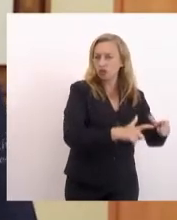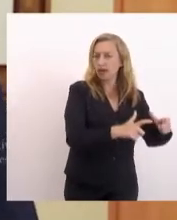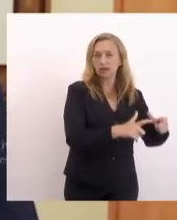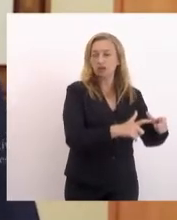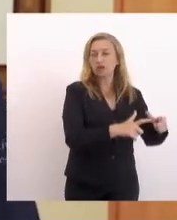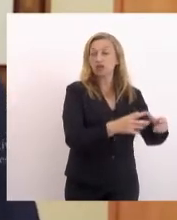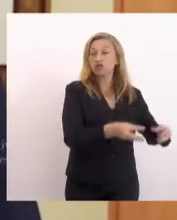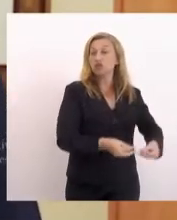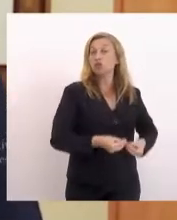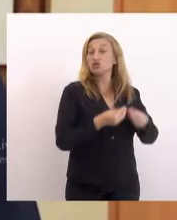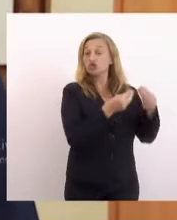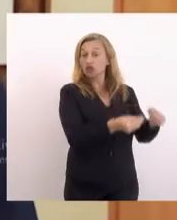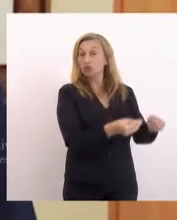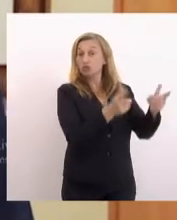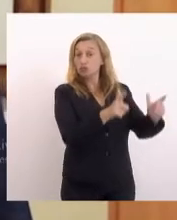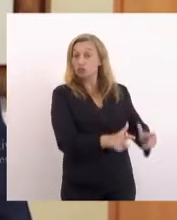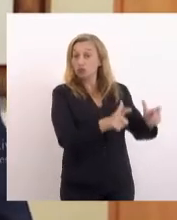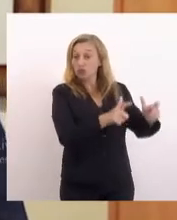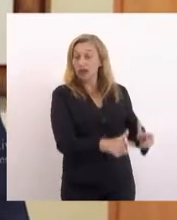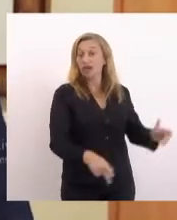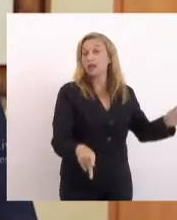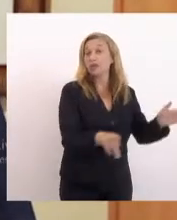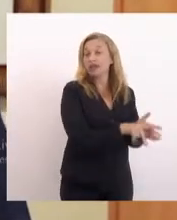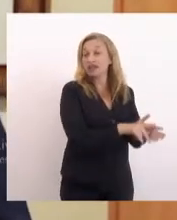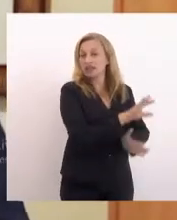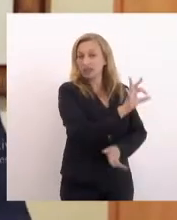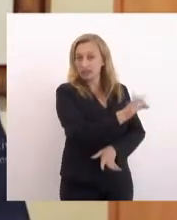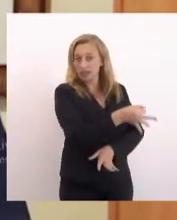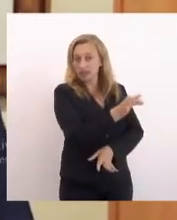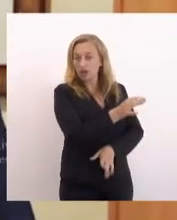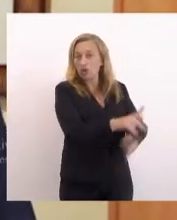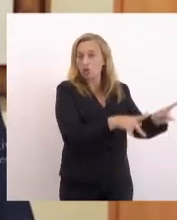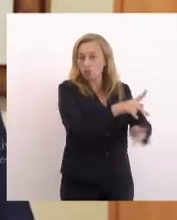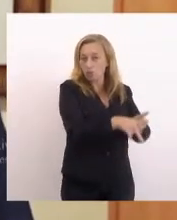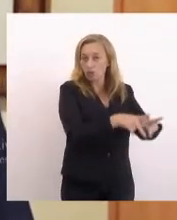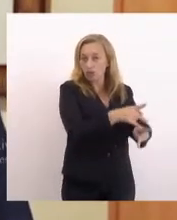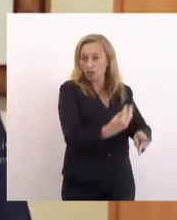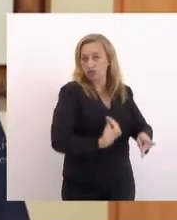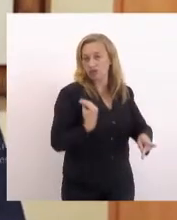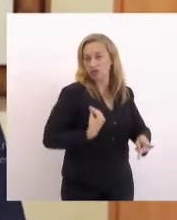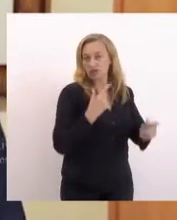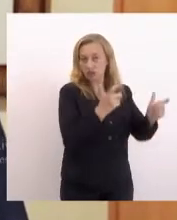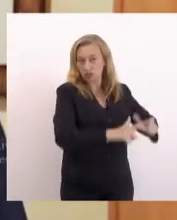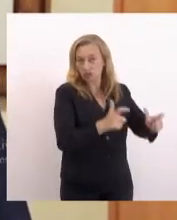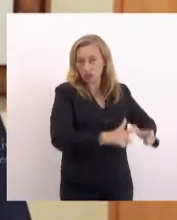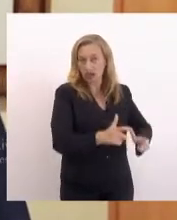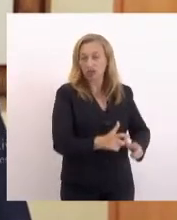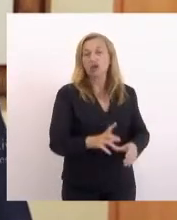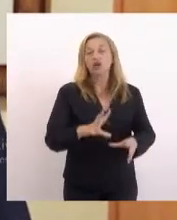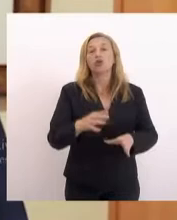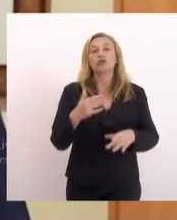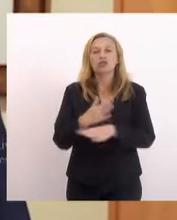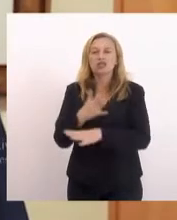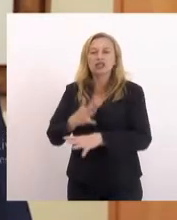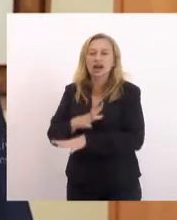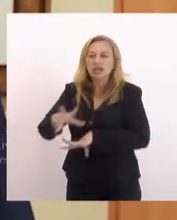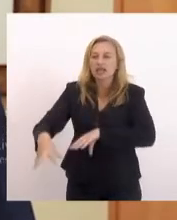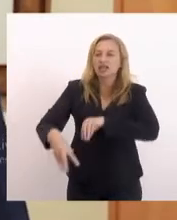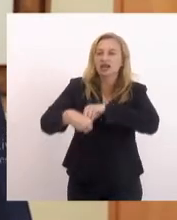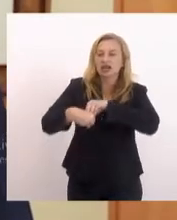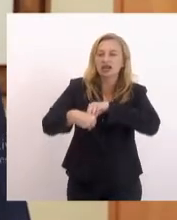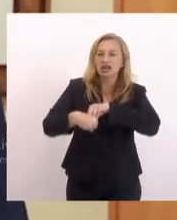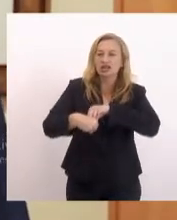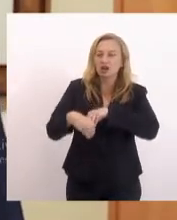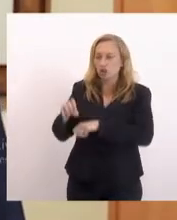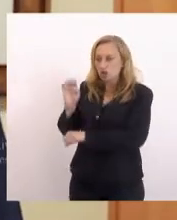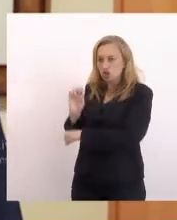entregando os espaços a quem é de direito, o povo dessas comunidades. Com Cidade Integrada, a presença do Estado não